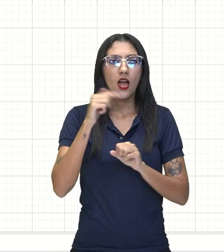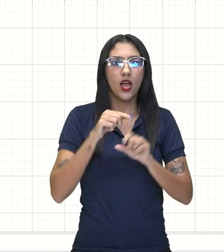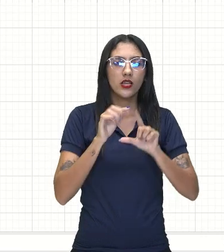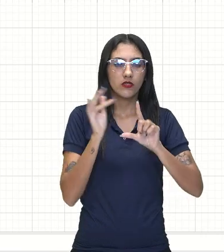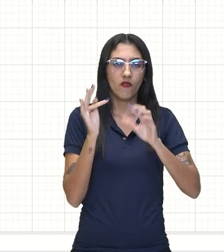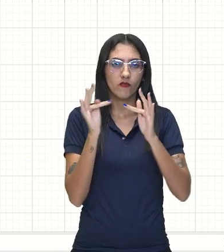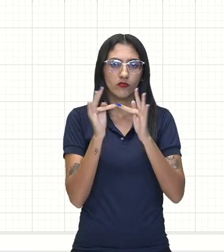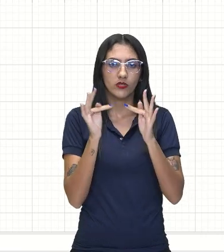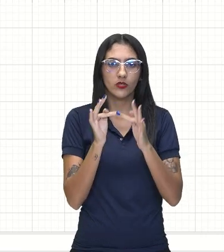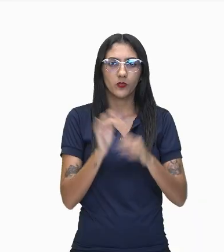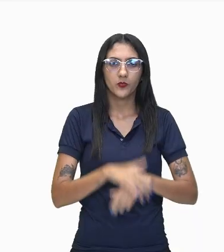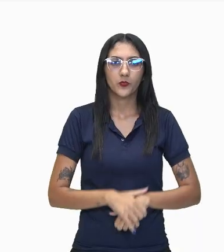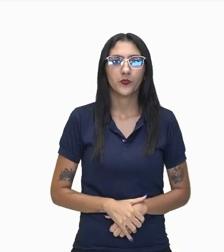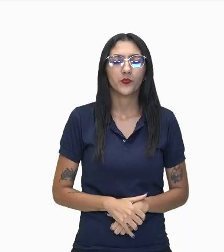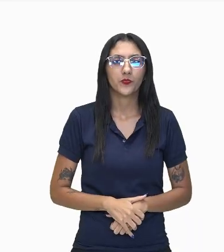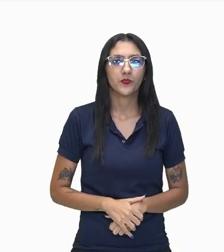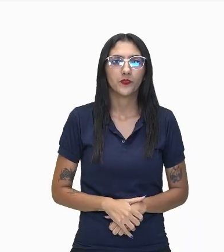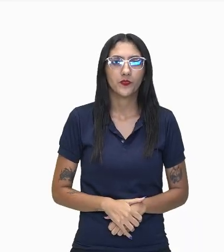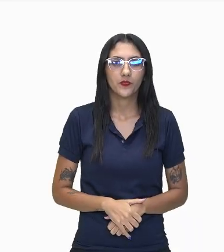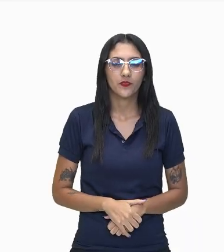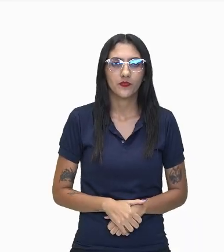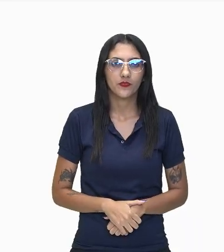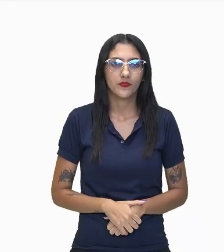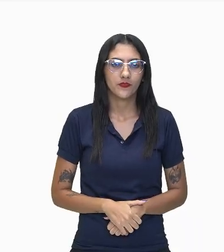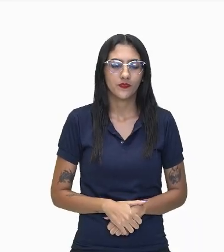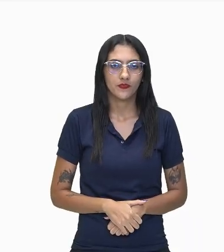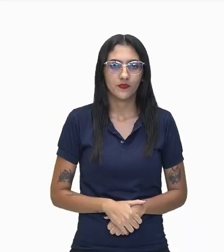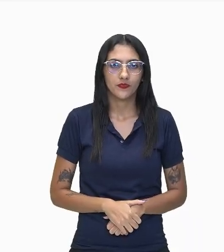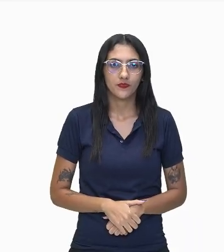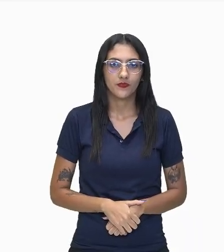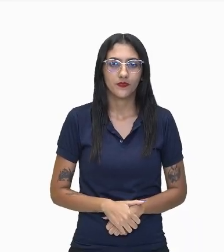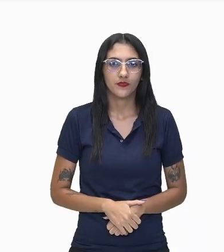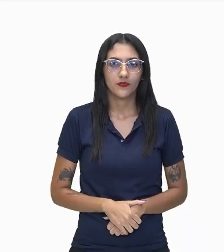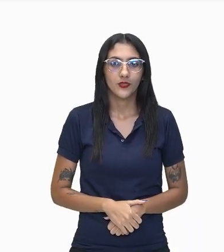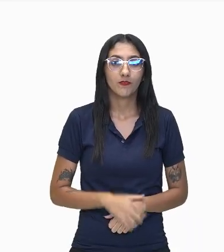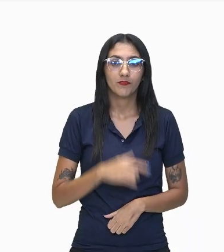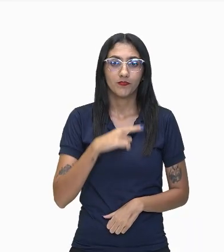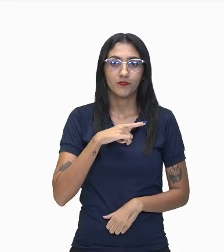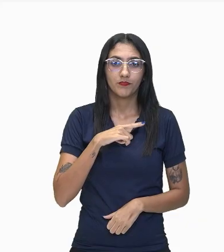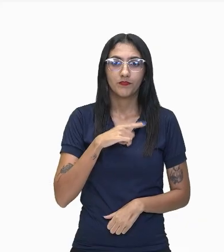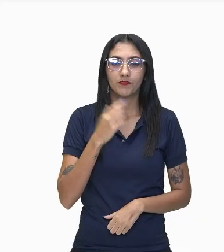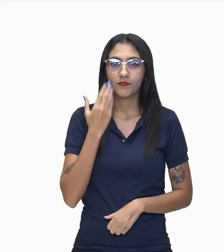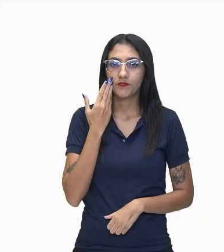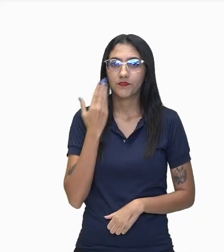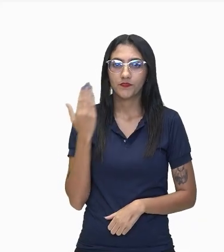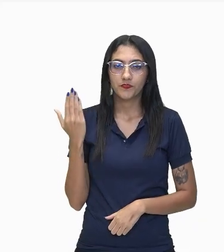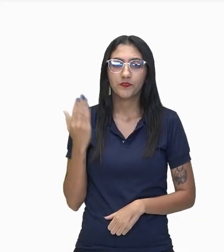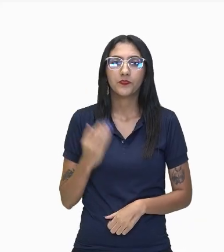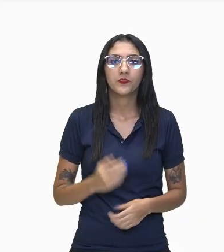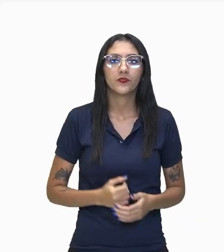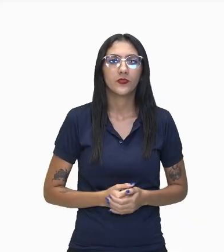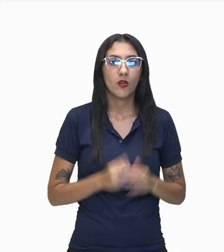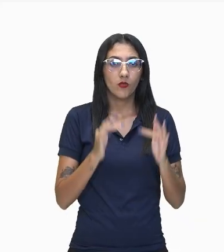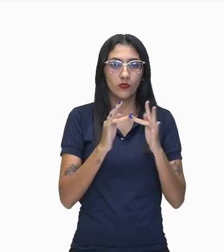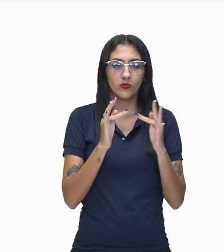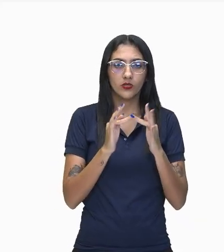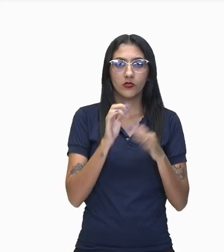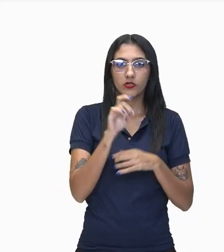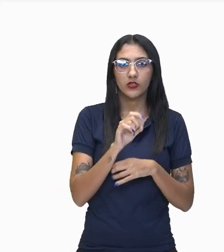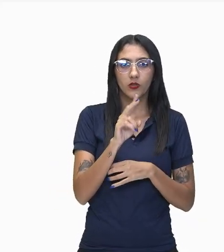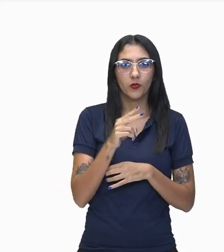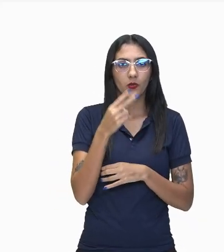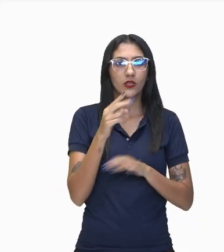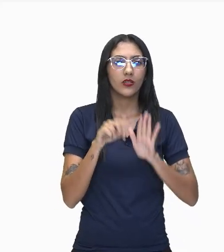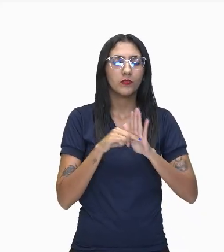cartela. A gente tem a nossa função, que é x ao quadrado, menos 4x